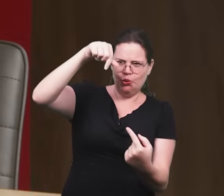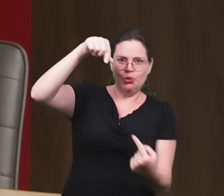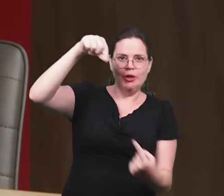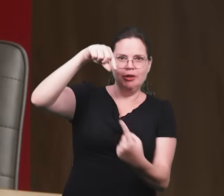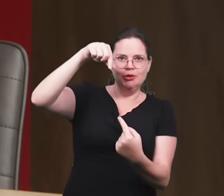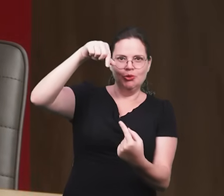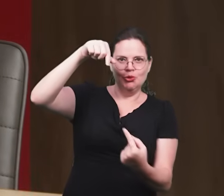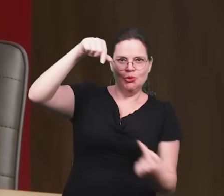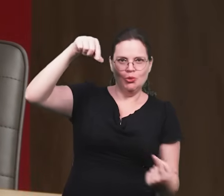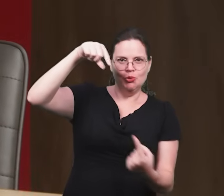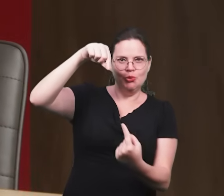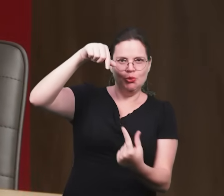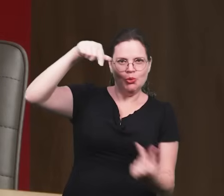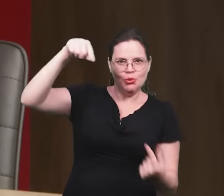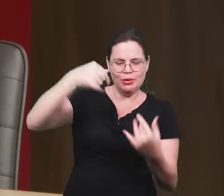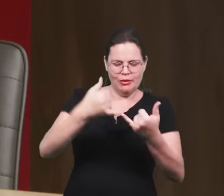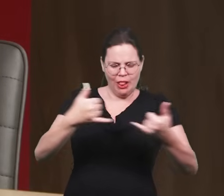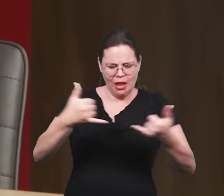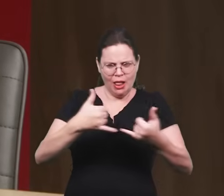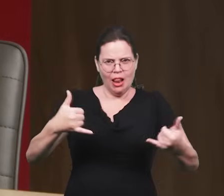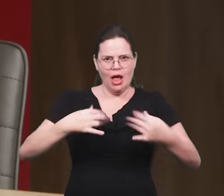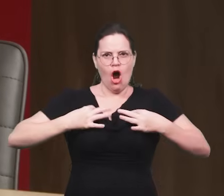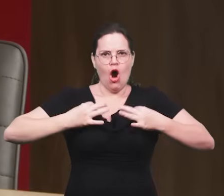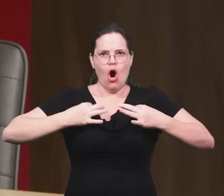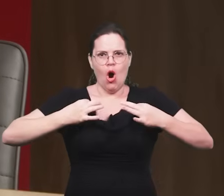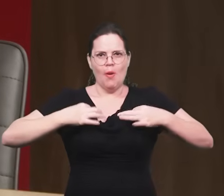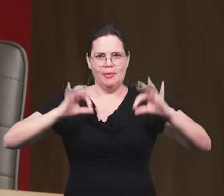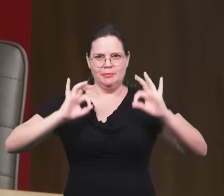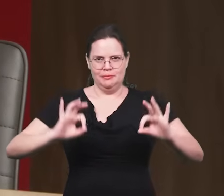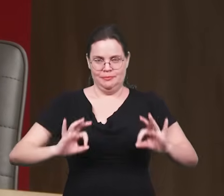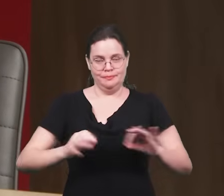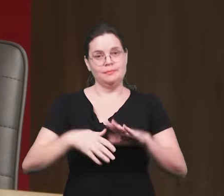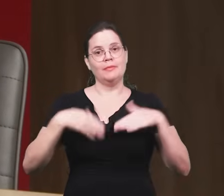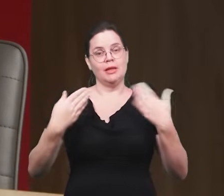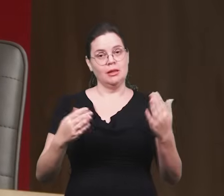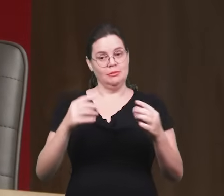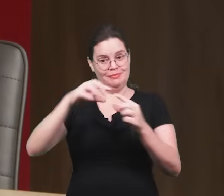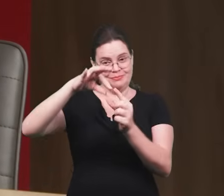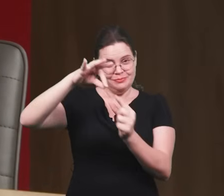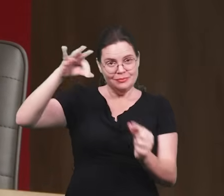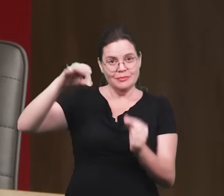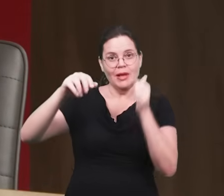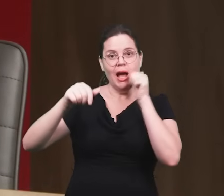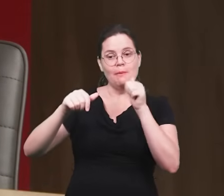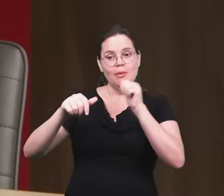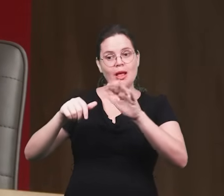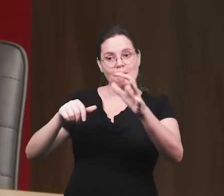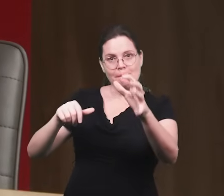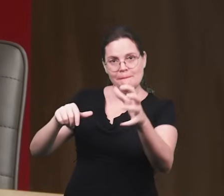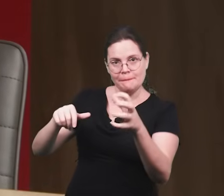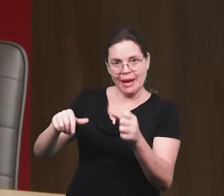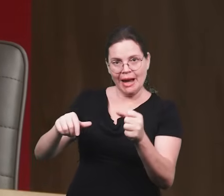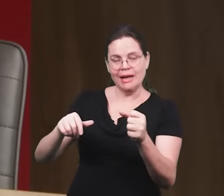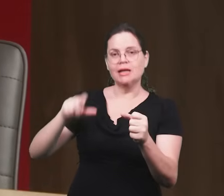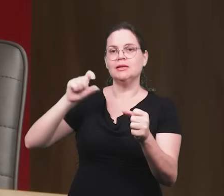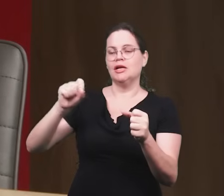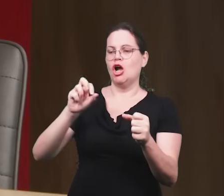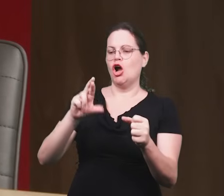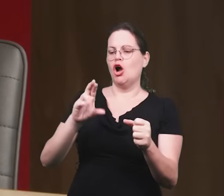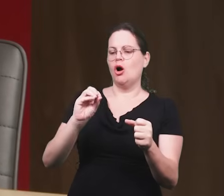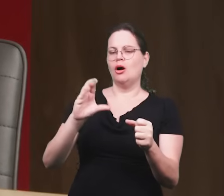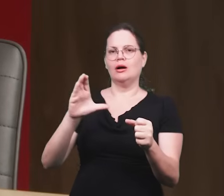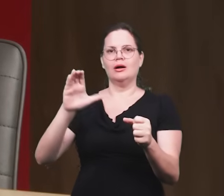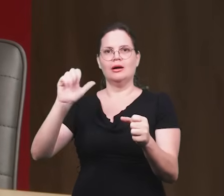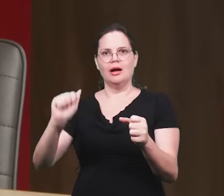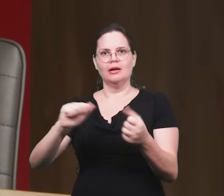tem duas características bem interessantes e lá no significado hebraico.